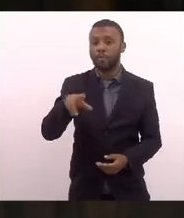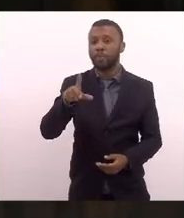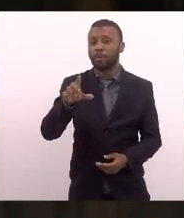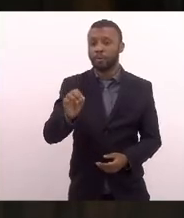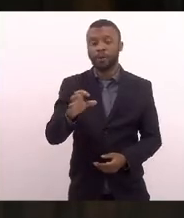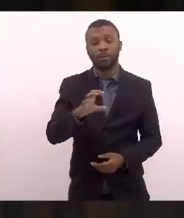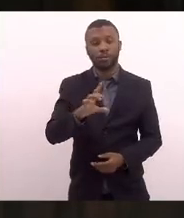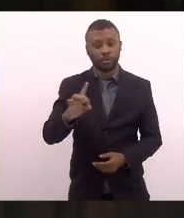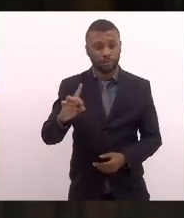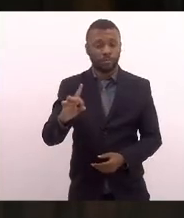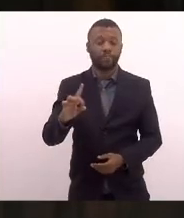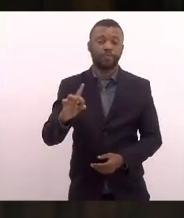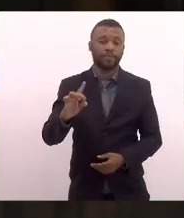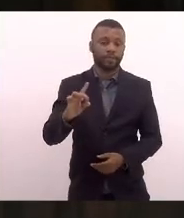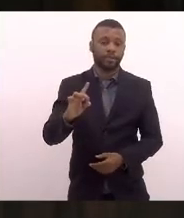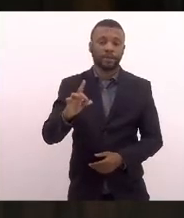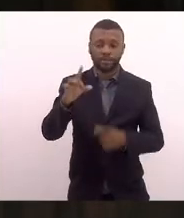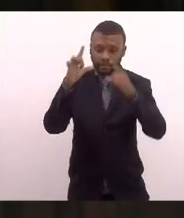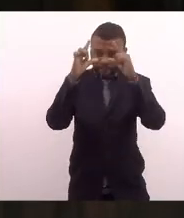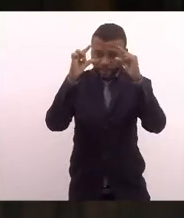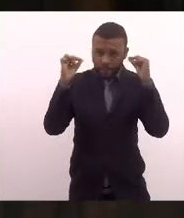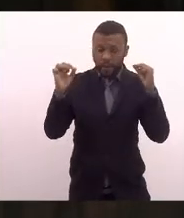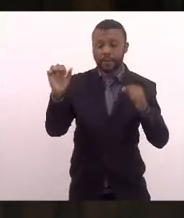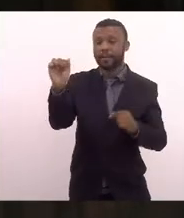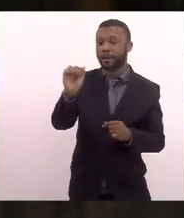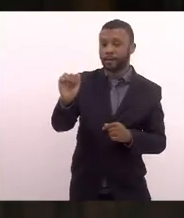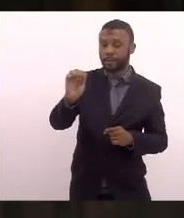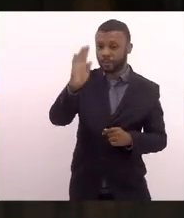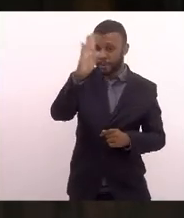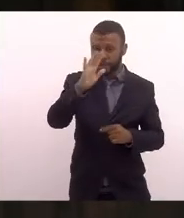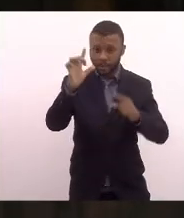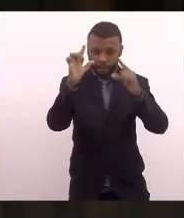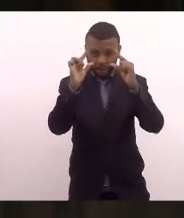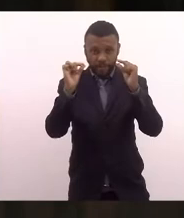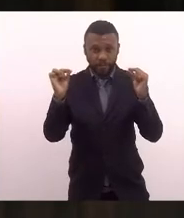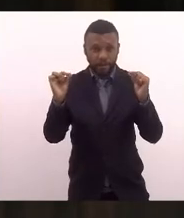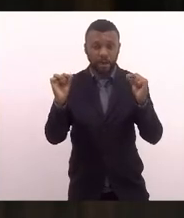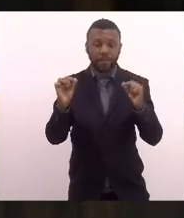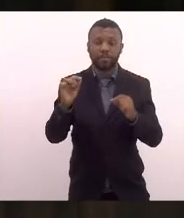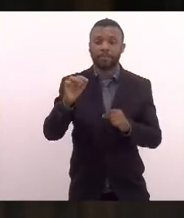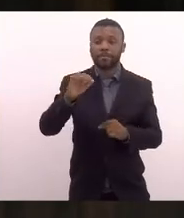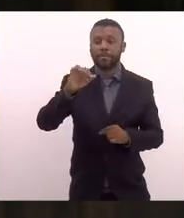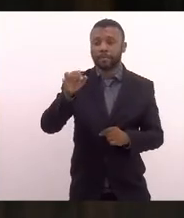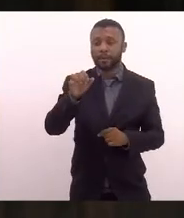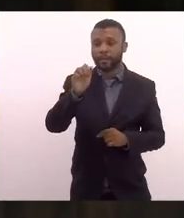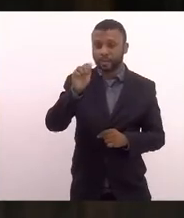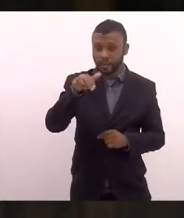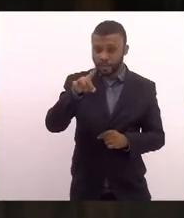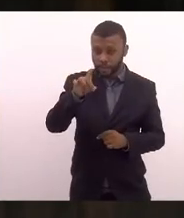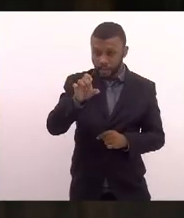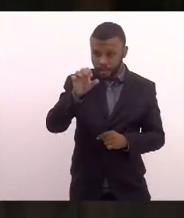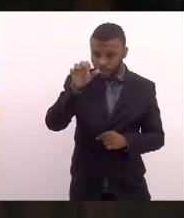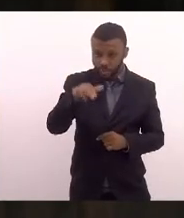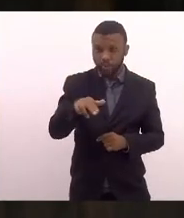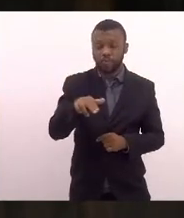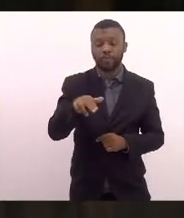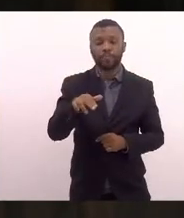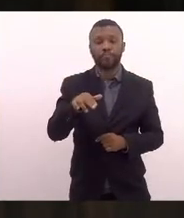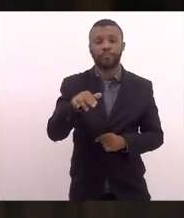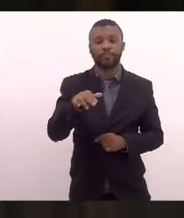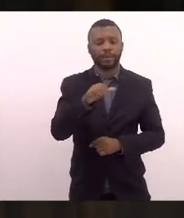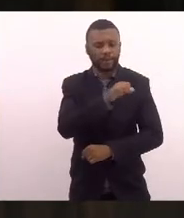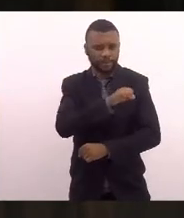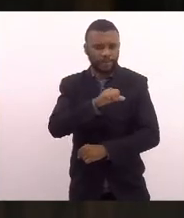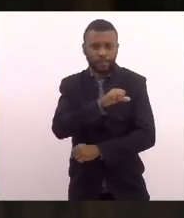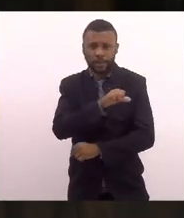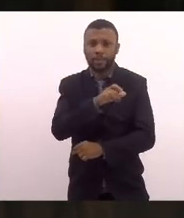Enfermagem Gerontológica da ABEM, Anderson Santana de Oliveira, enfermeiro do Ministério da Saúde,